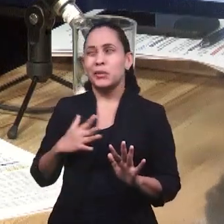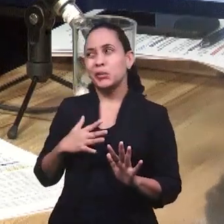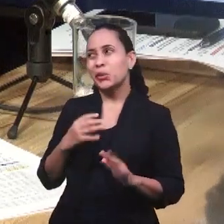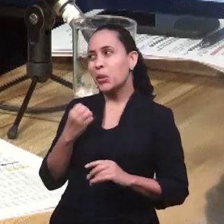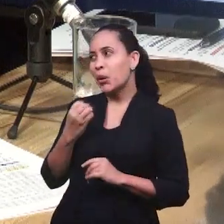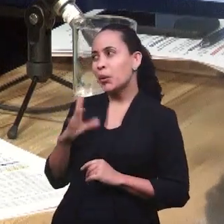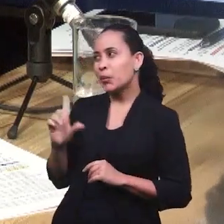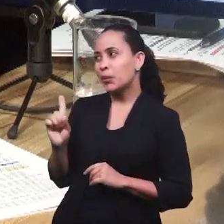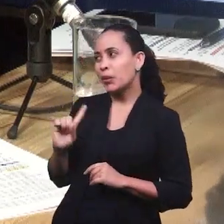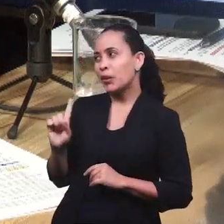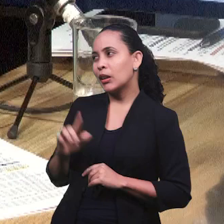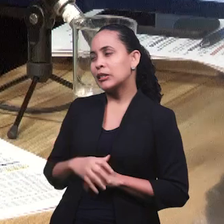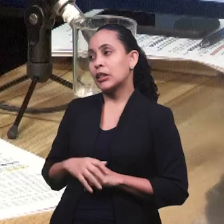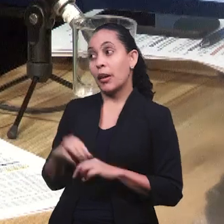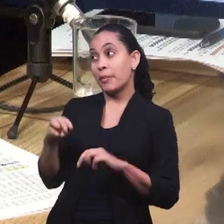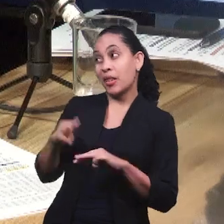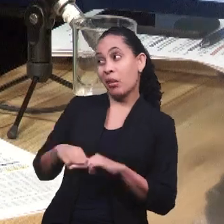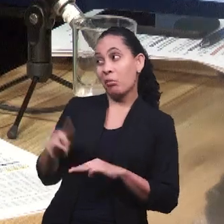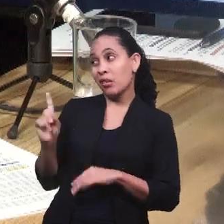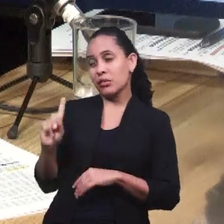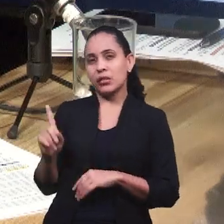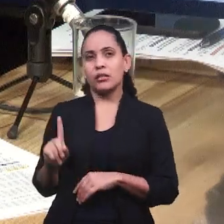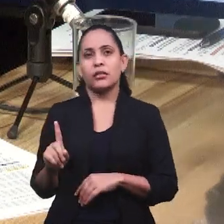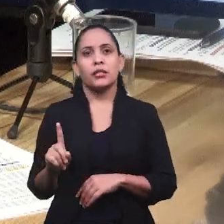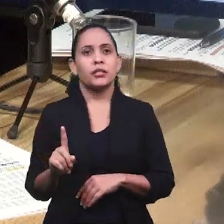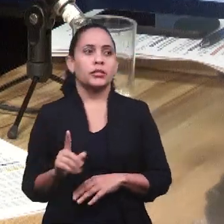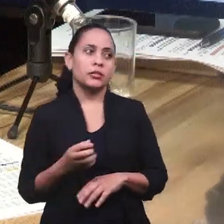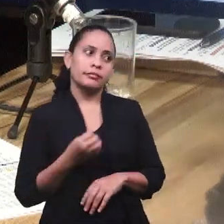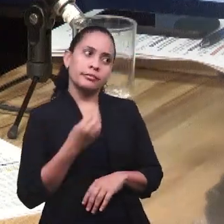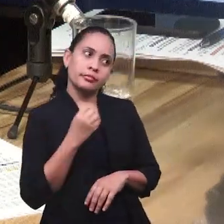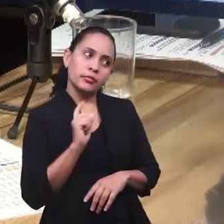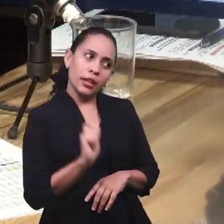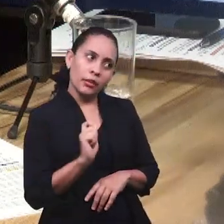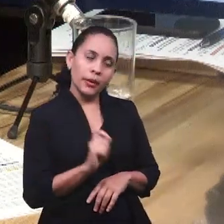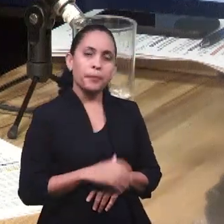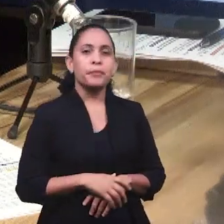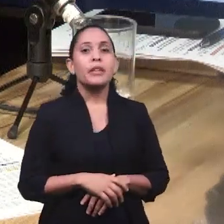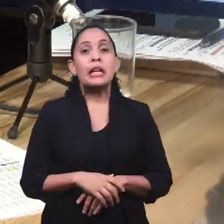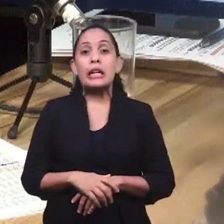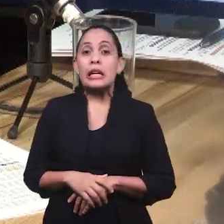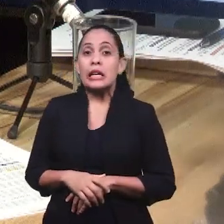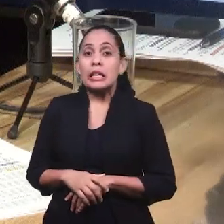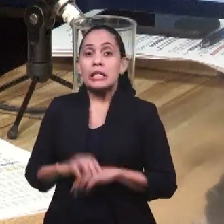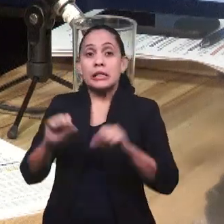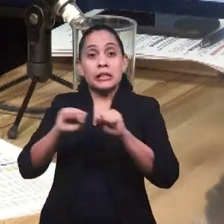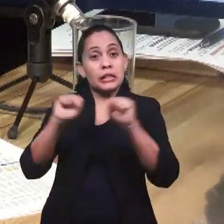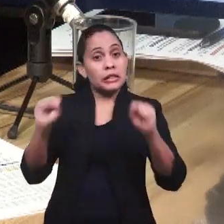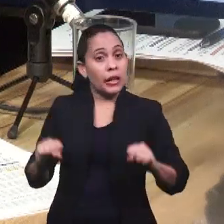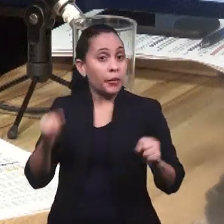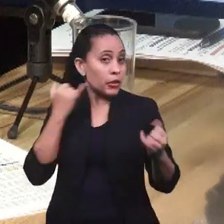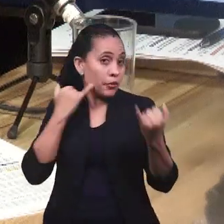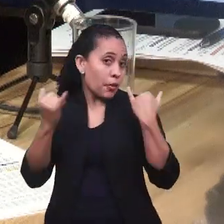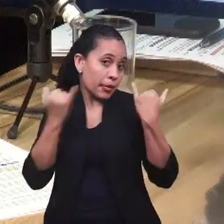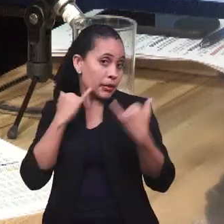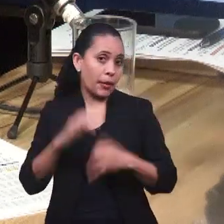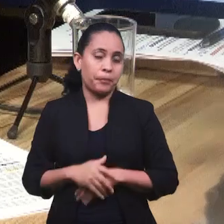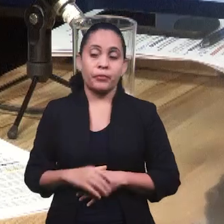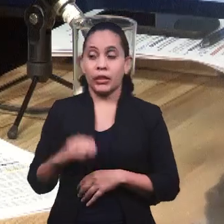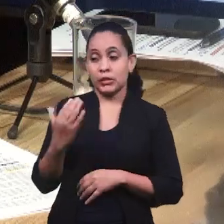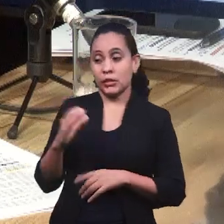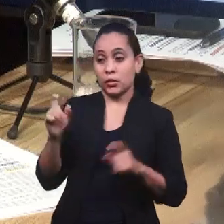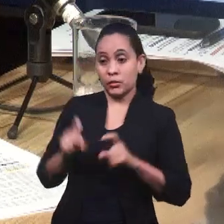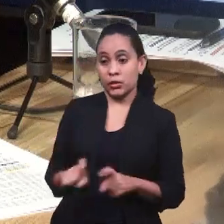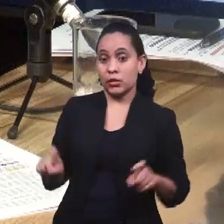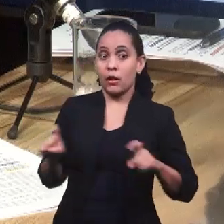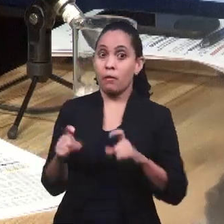sistema de informação. Né? Então, por exemplo, na ciência da computação, você vai aprofundar muito em questão de algoritmos para inteligência artificial. Já em